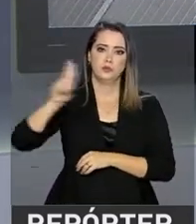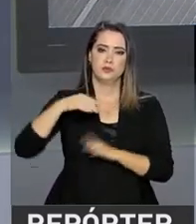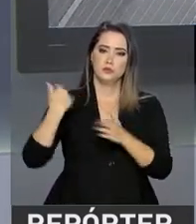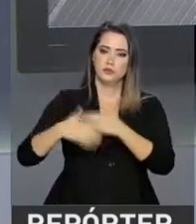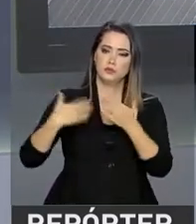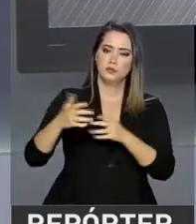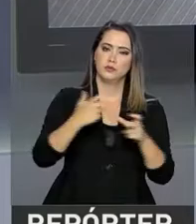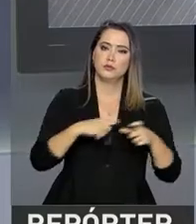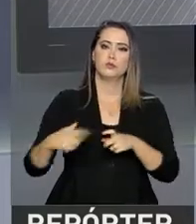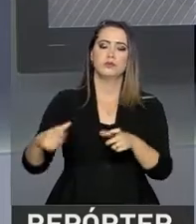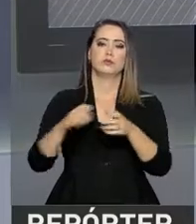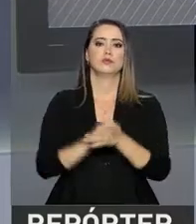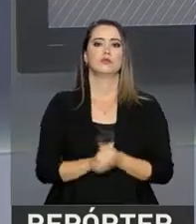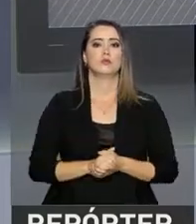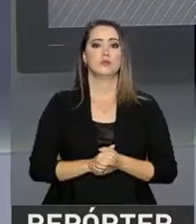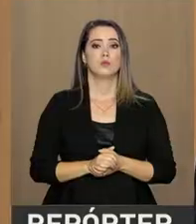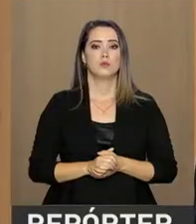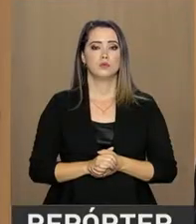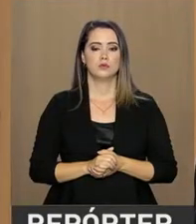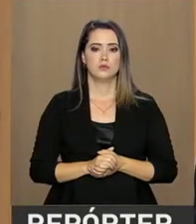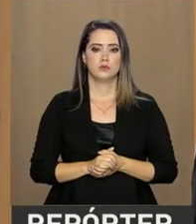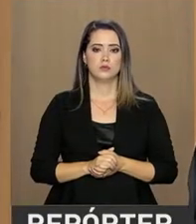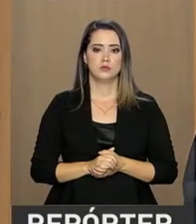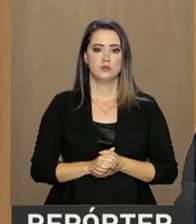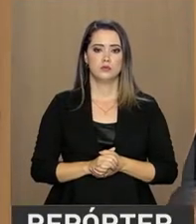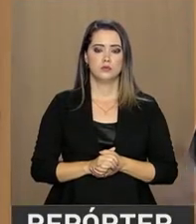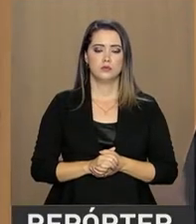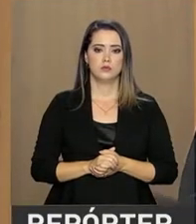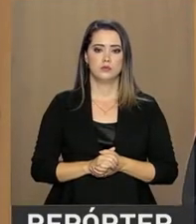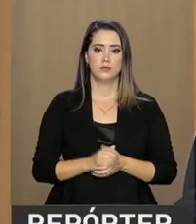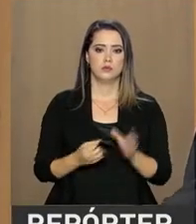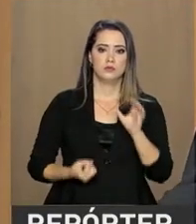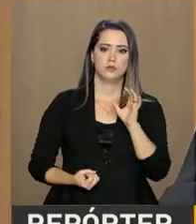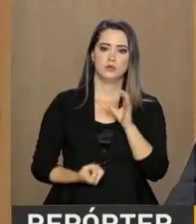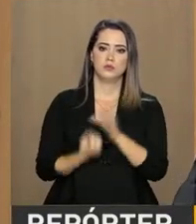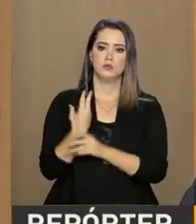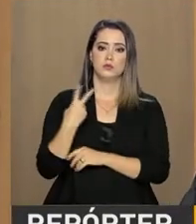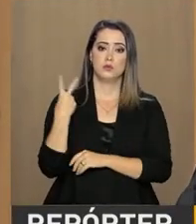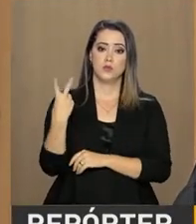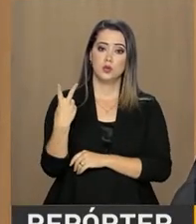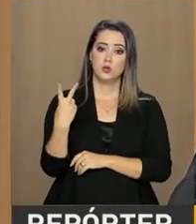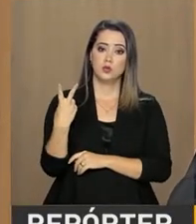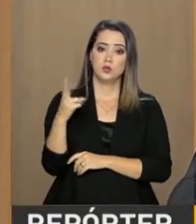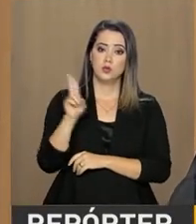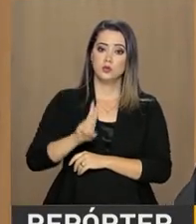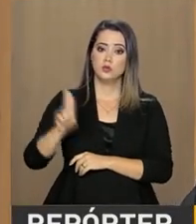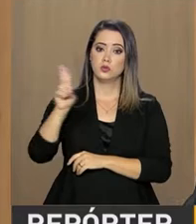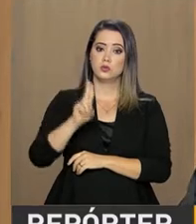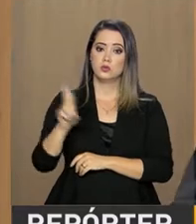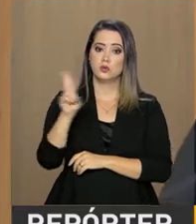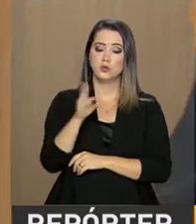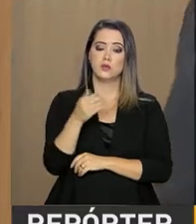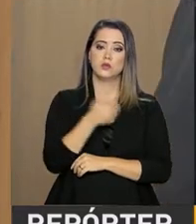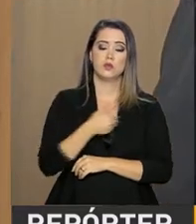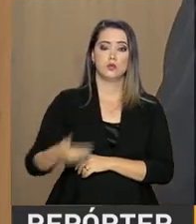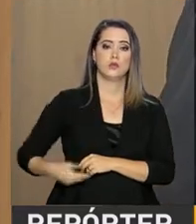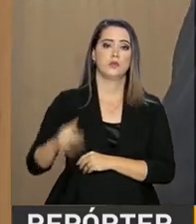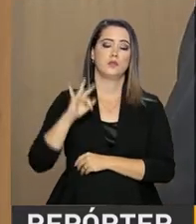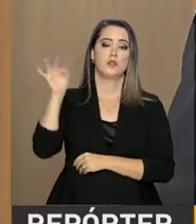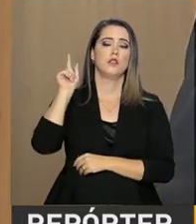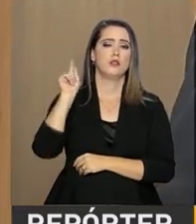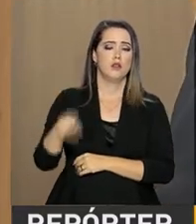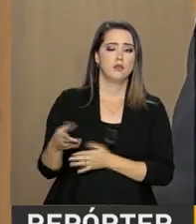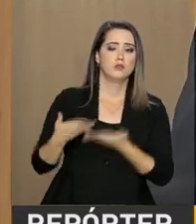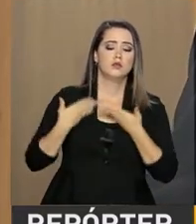para o desenvolvimento regional a criação de mais duas universidades ela vem certamente